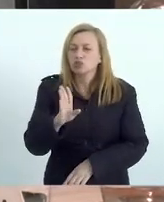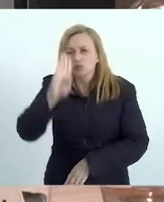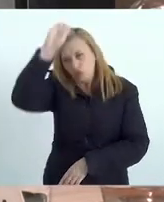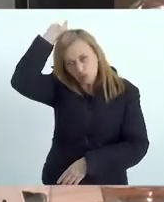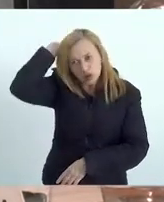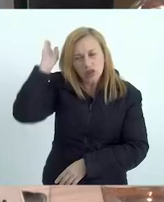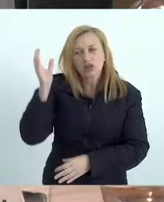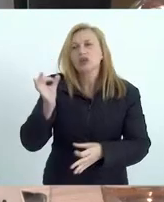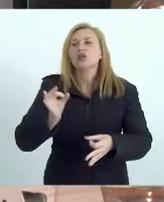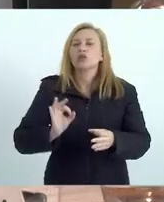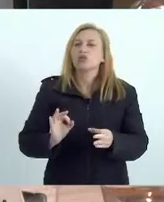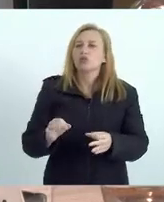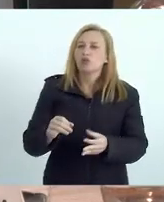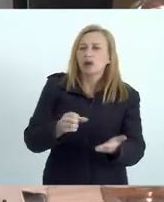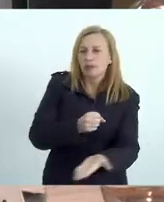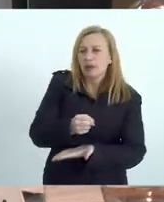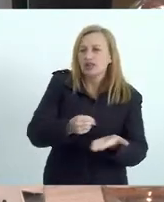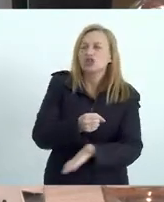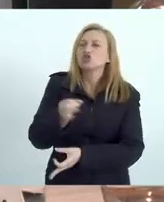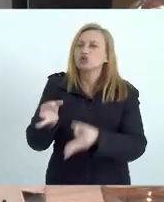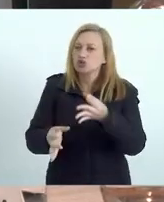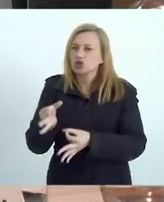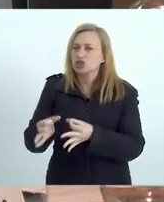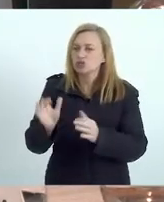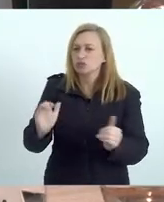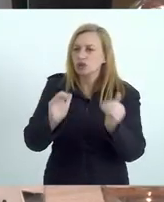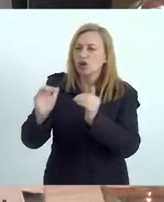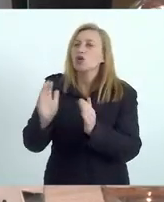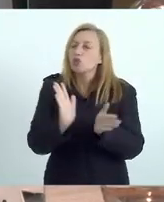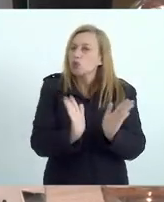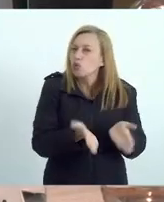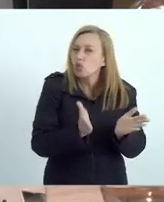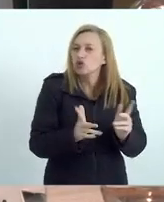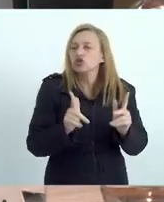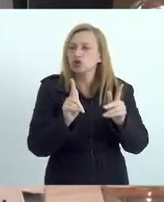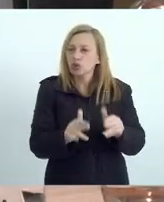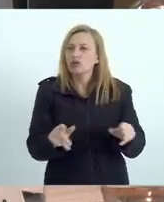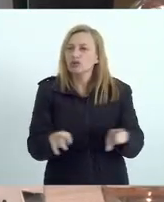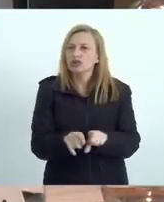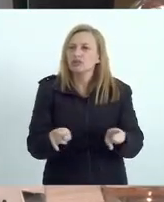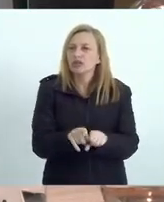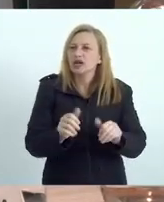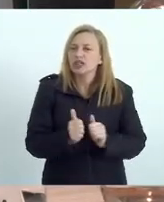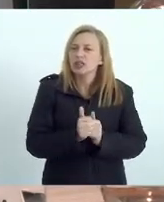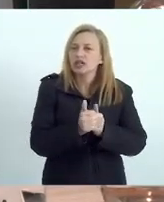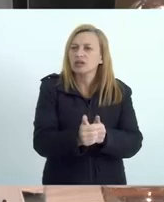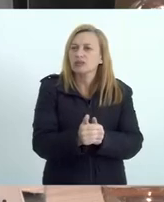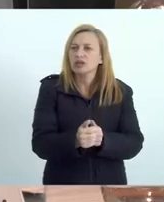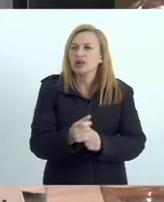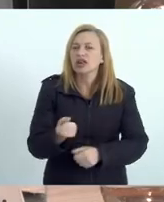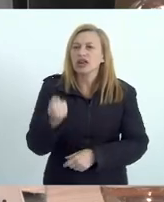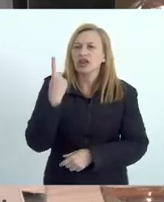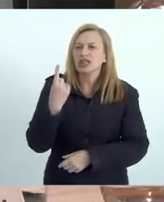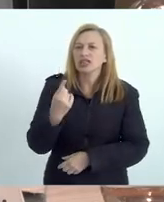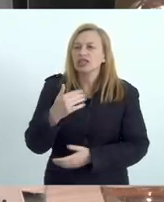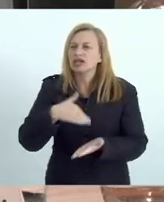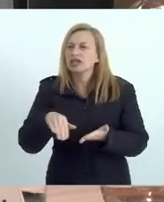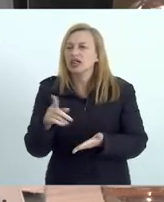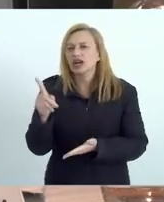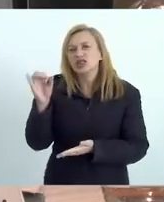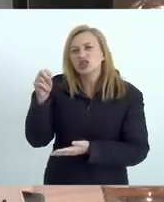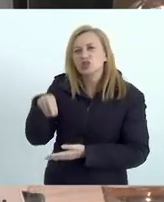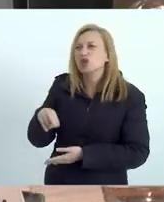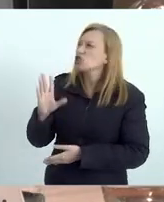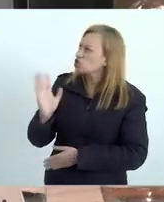a questão jurídica tem que ser superada EA gente hoje a mesma forma caminha e secretária de uso que eu tô dizendo